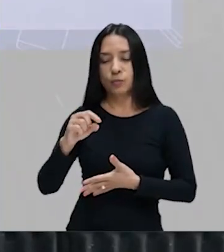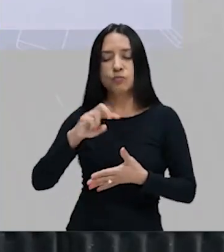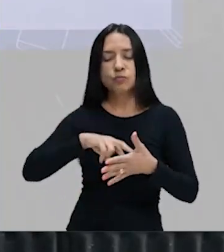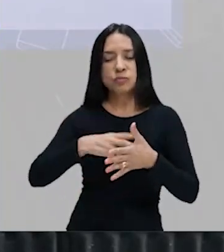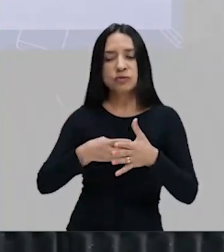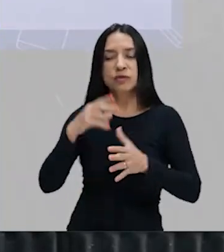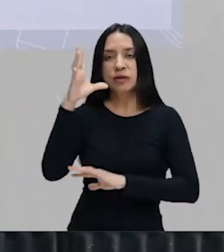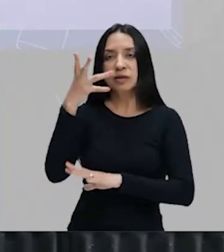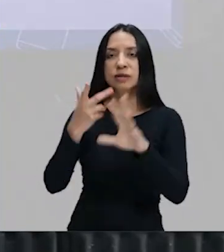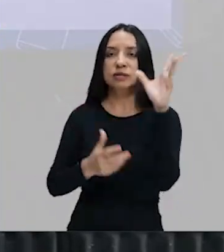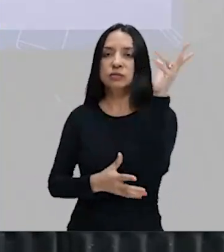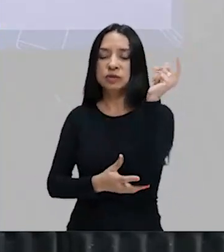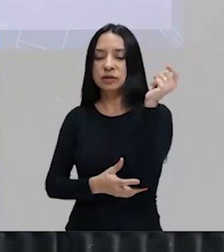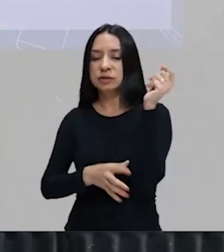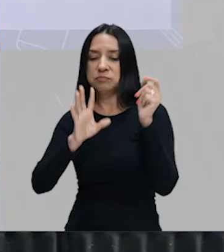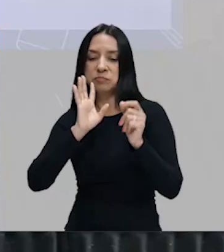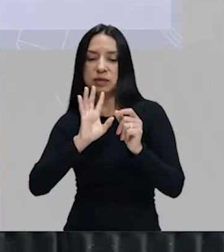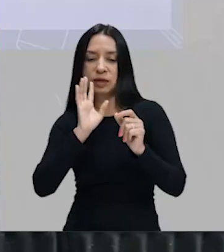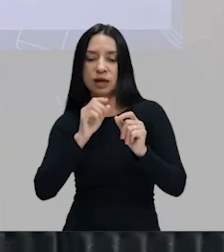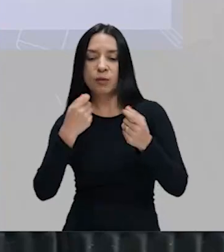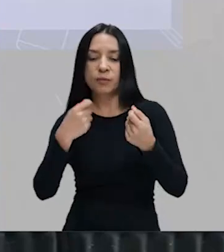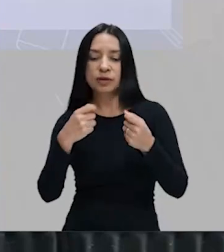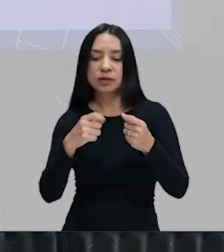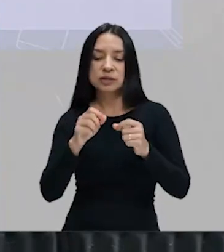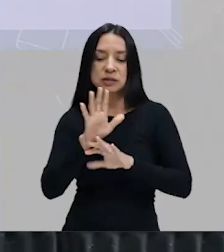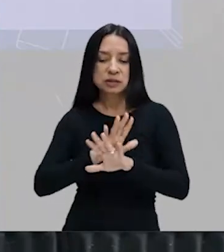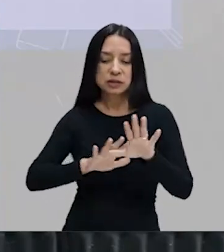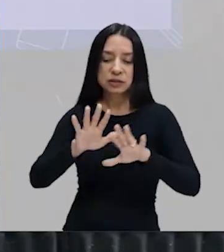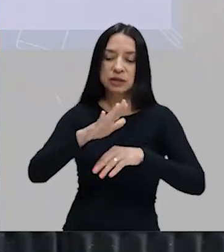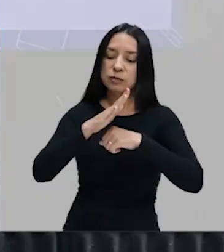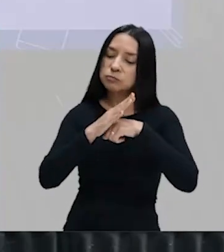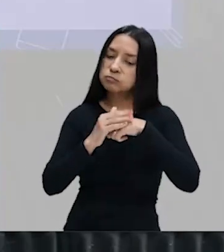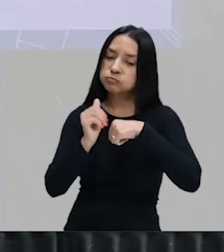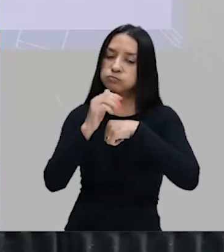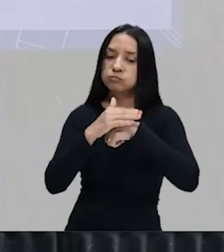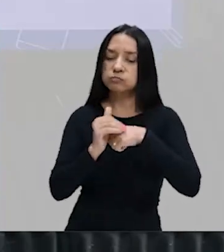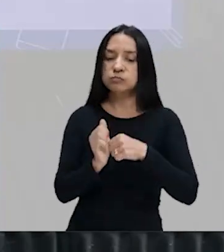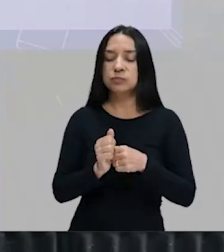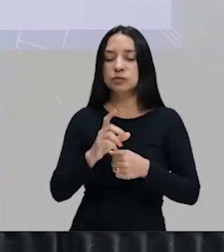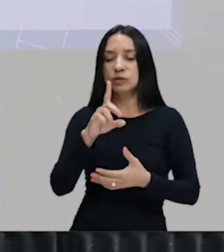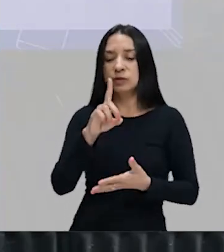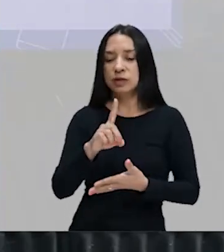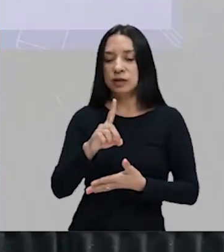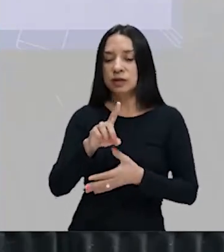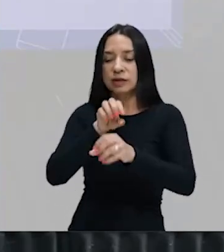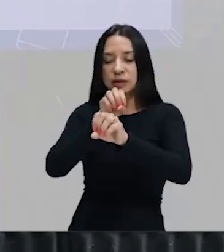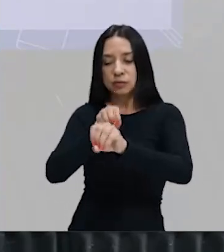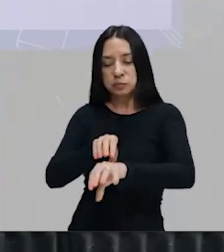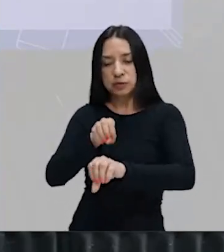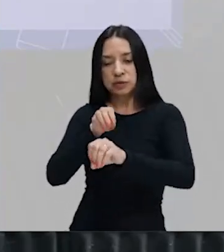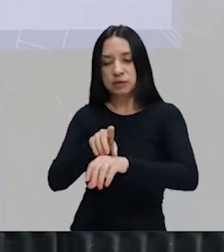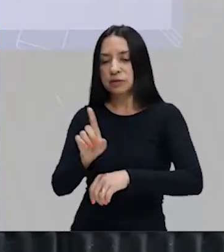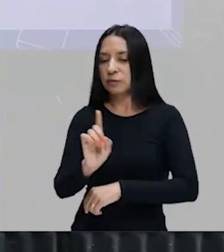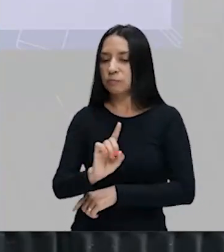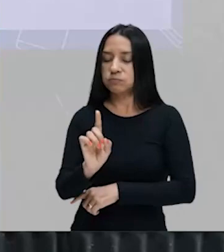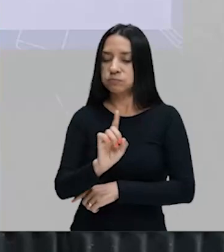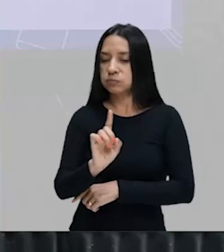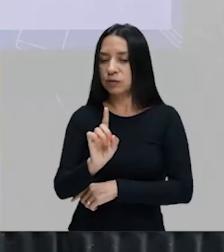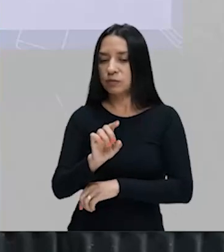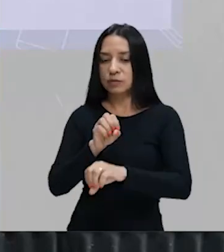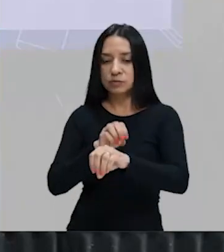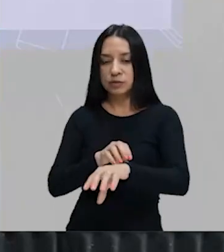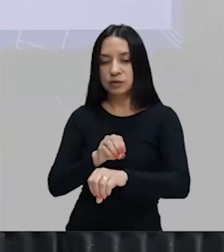legal, a gente precisa então tratá-la com muito carinho. A letra D, educacional, não é este o caso,